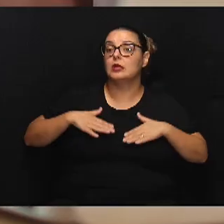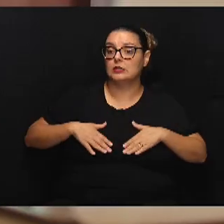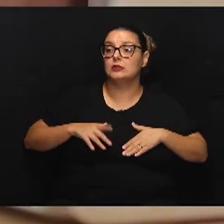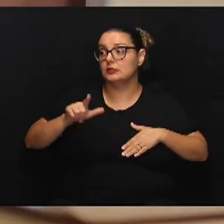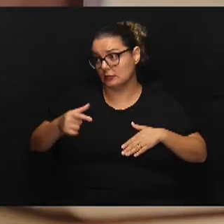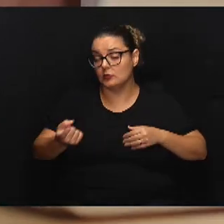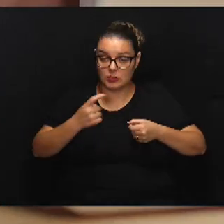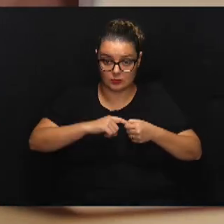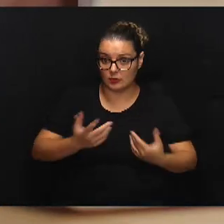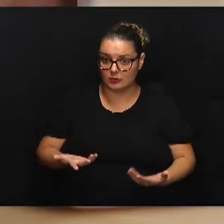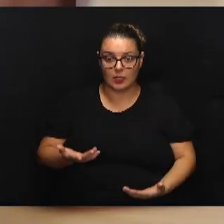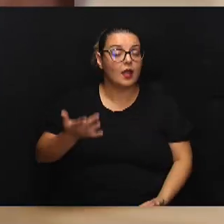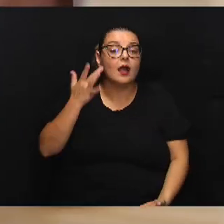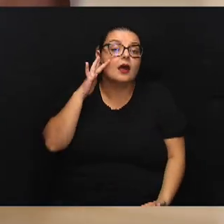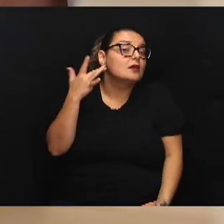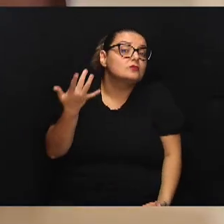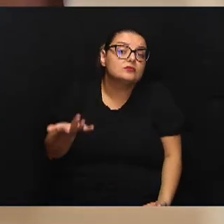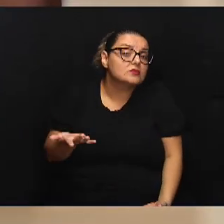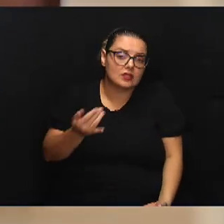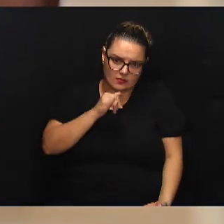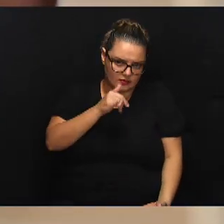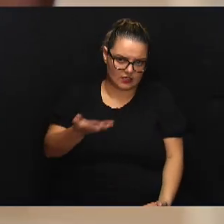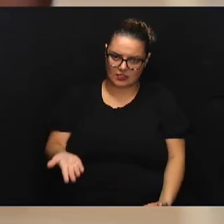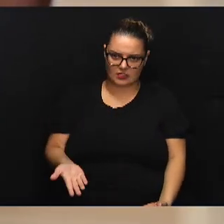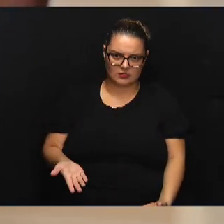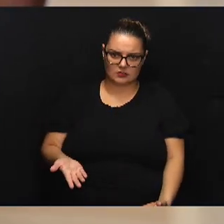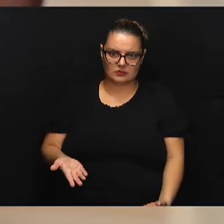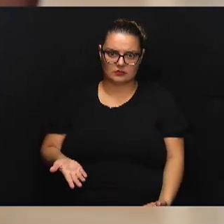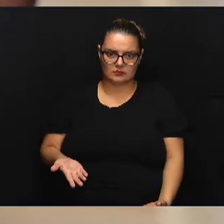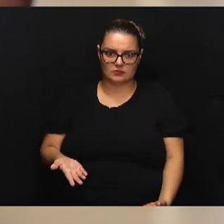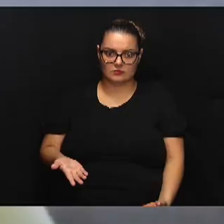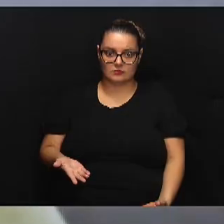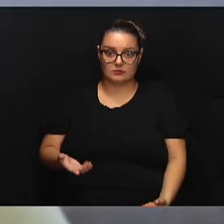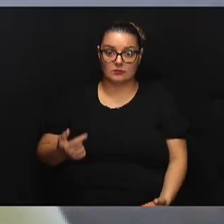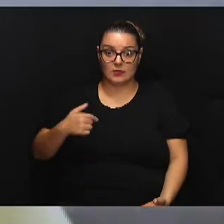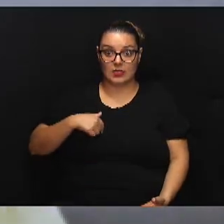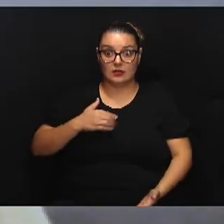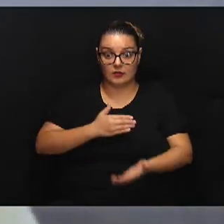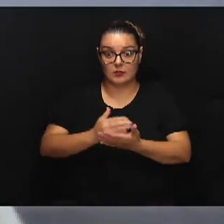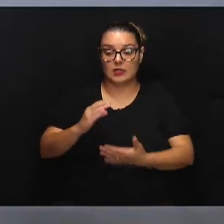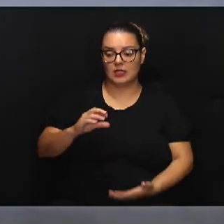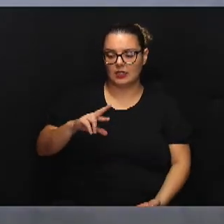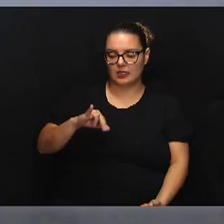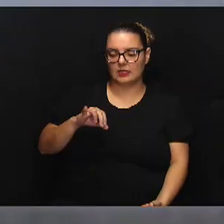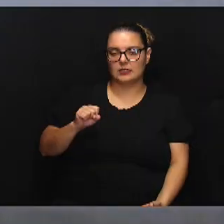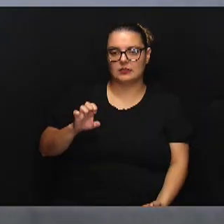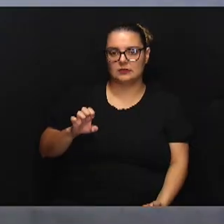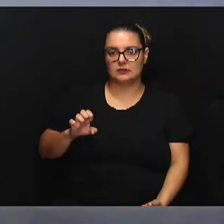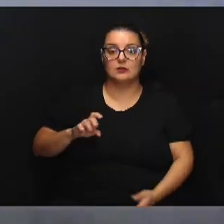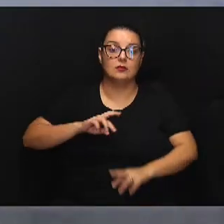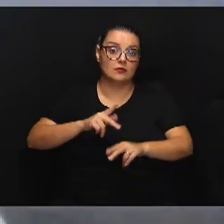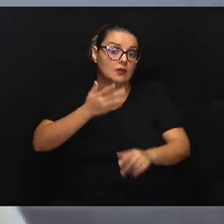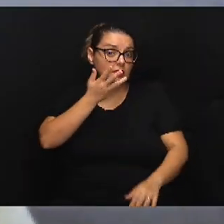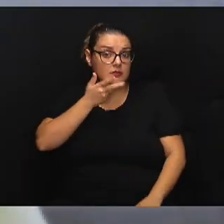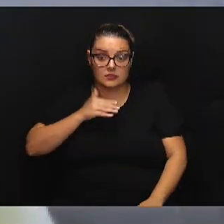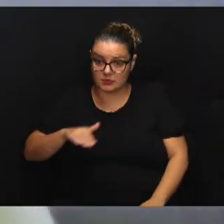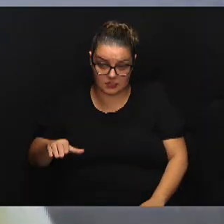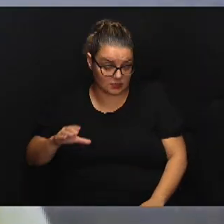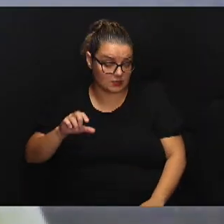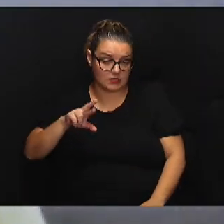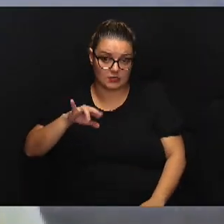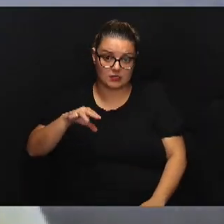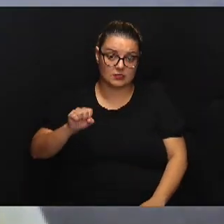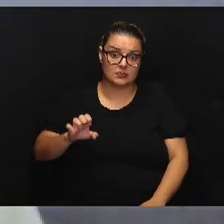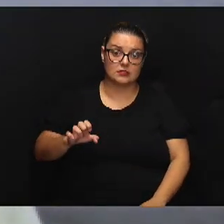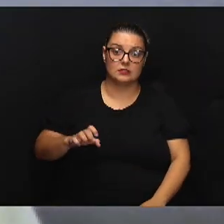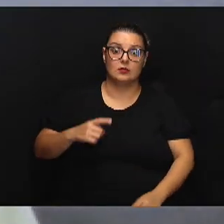eu volto. Ela não vai dizer isso para você, mas ela vai entrar em crise. Muitas crianças entram em crise devido